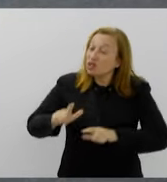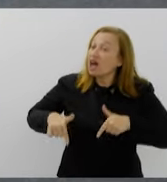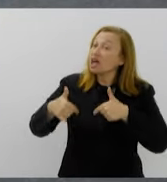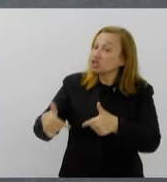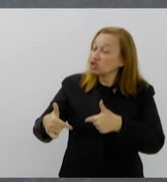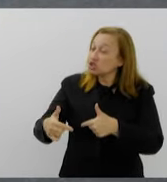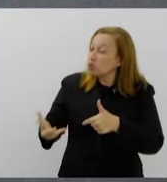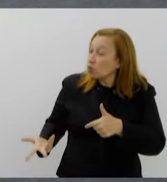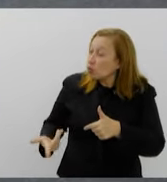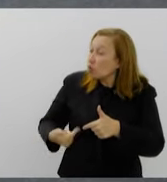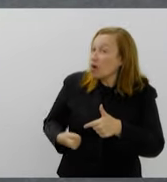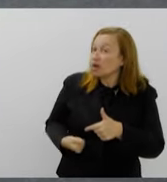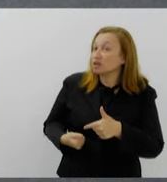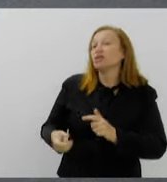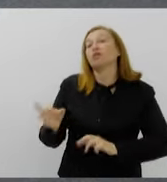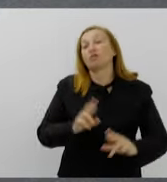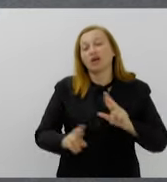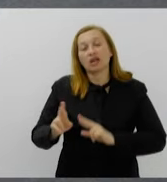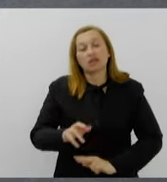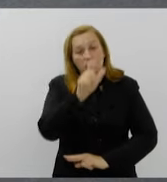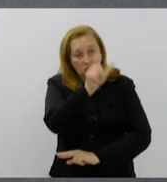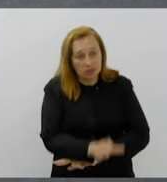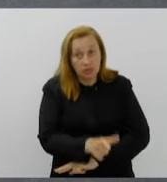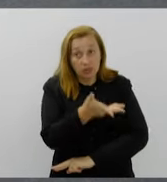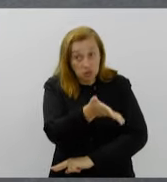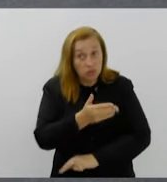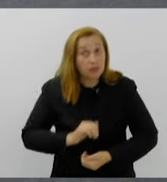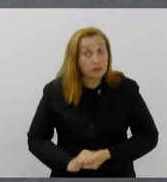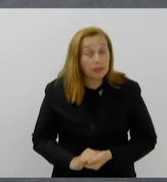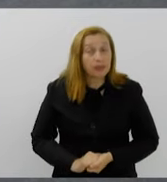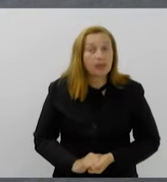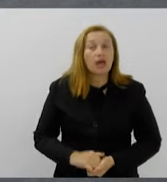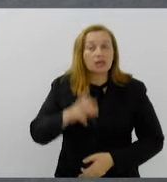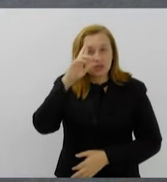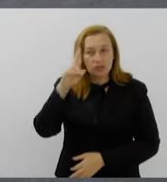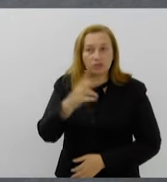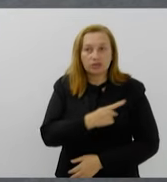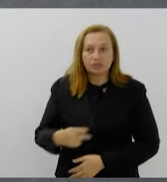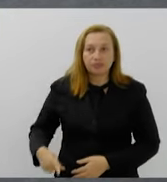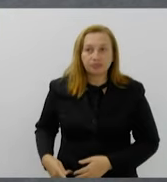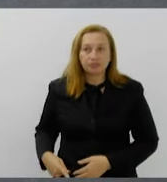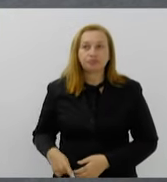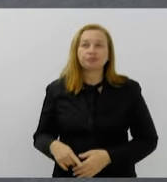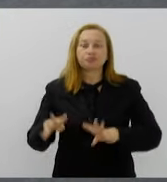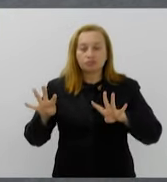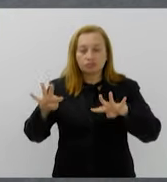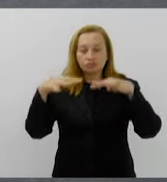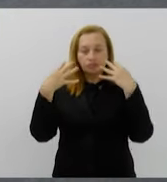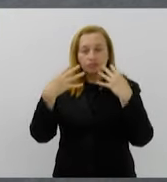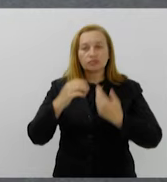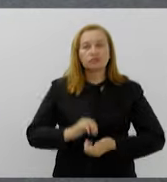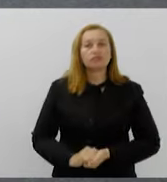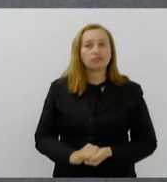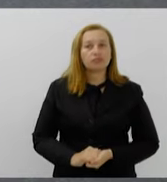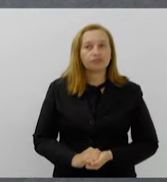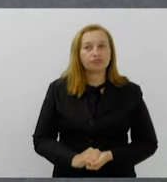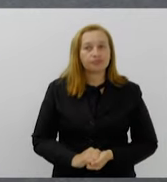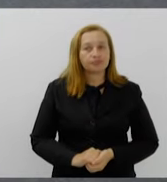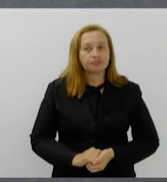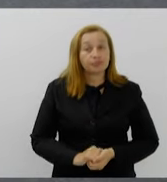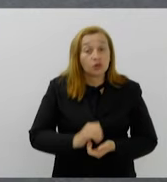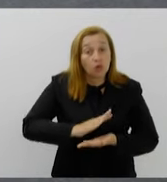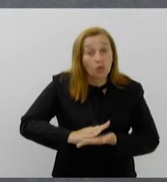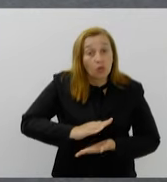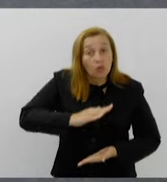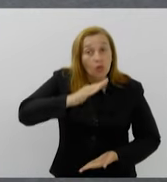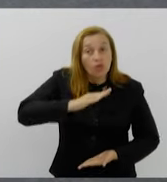eficaz com relação esse Caso haja Vista Presidente é de chamar atenção o volume